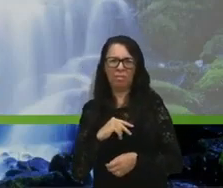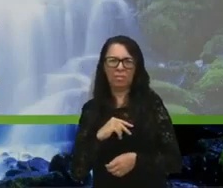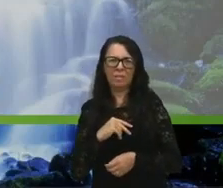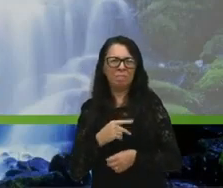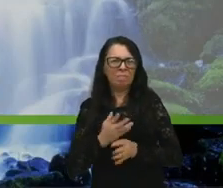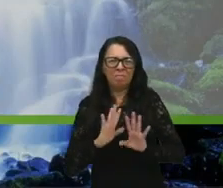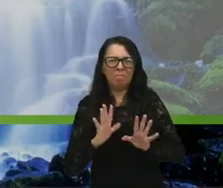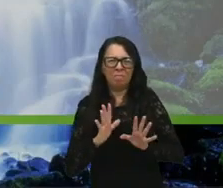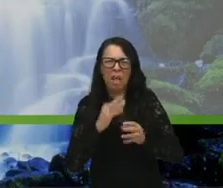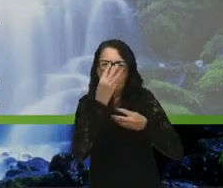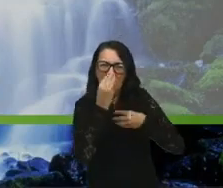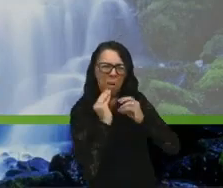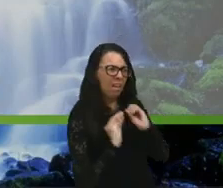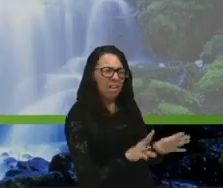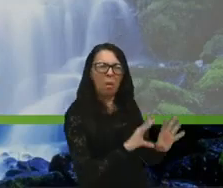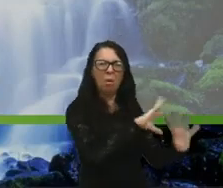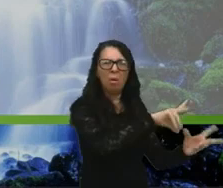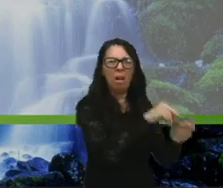Não.